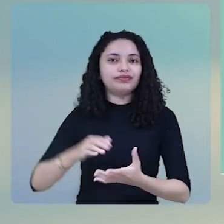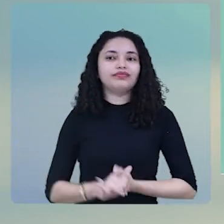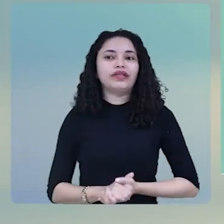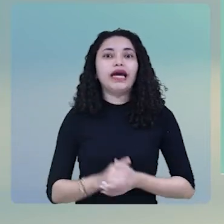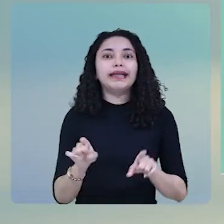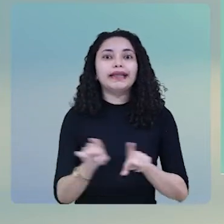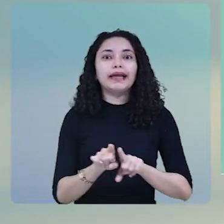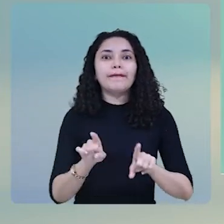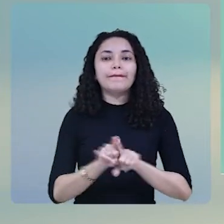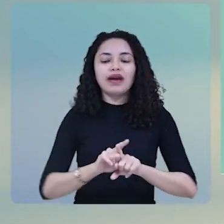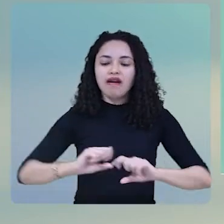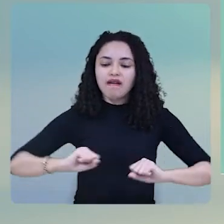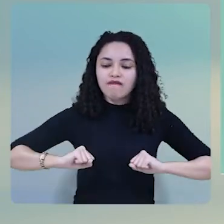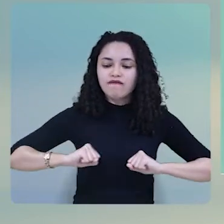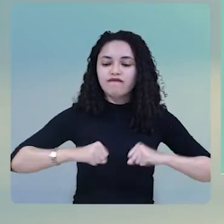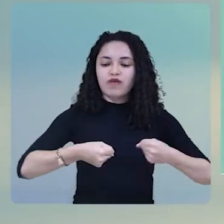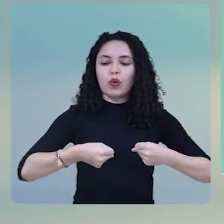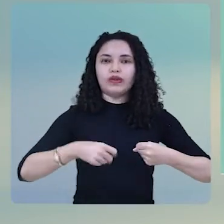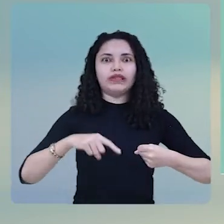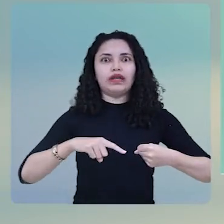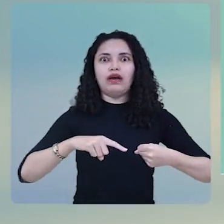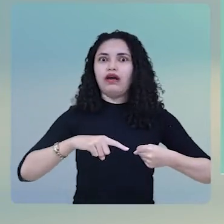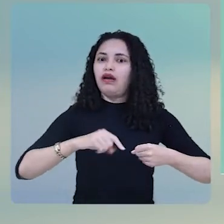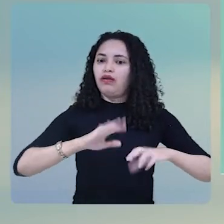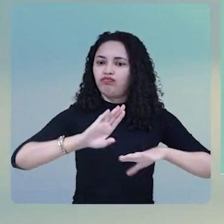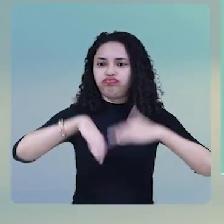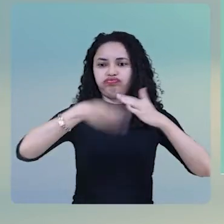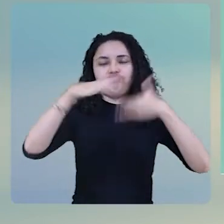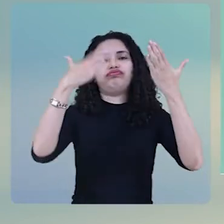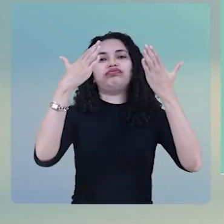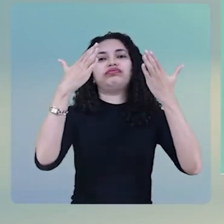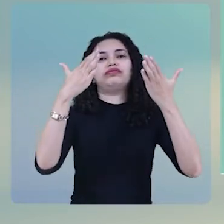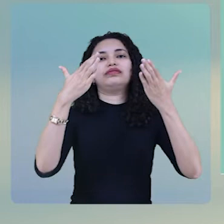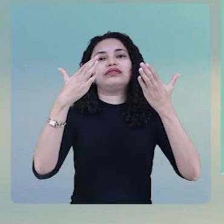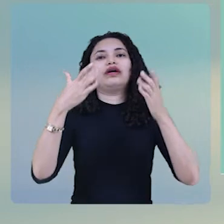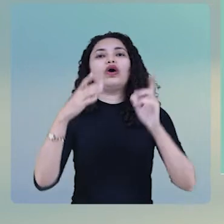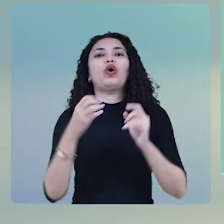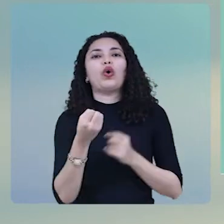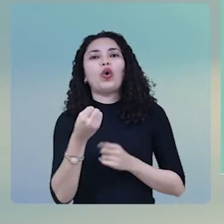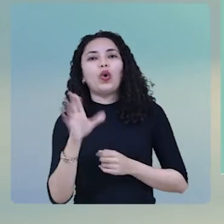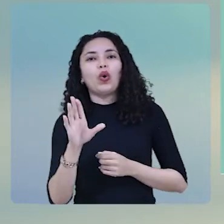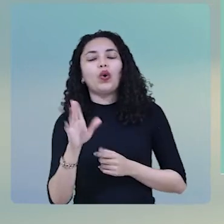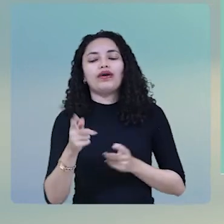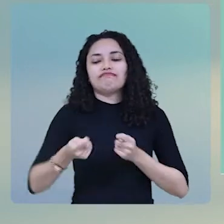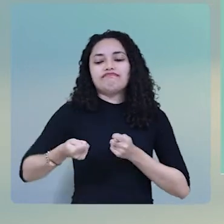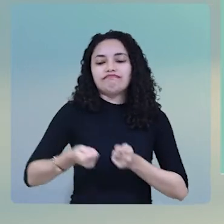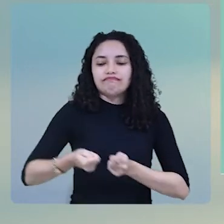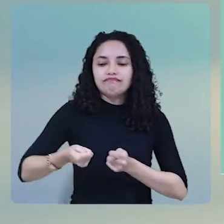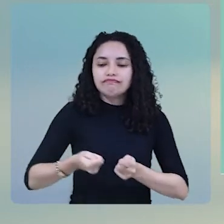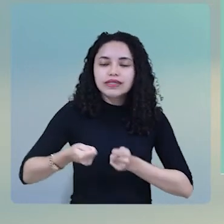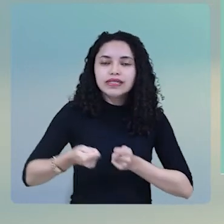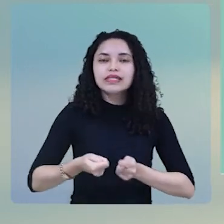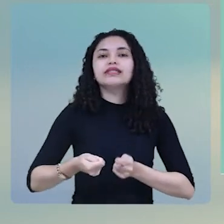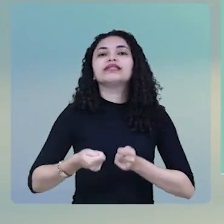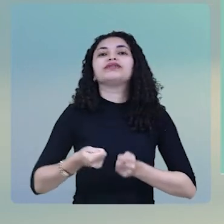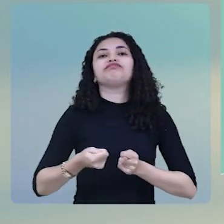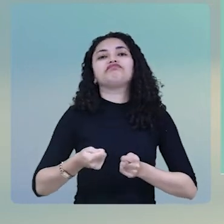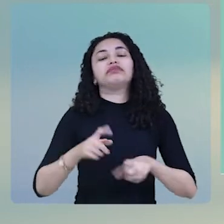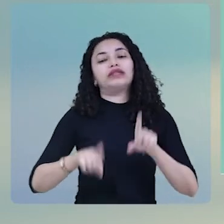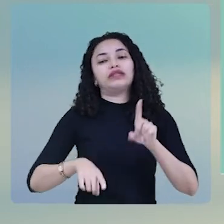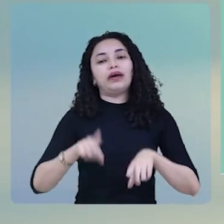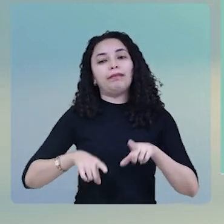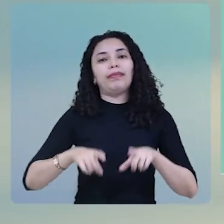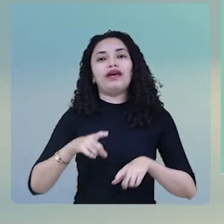força e os meus níveis de coordenação, de resistência, de velocidade,